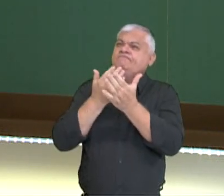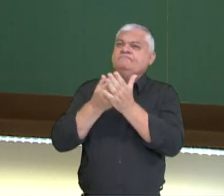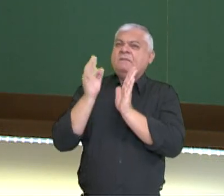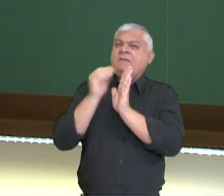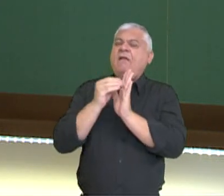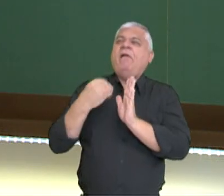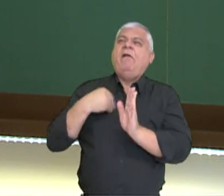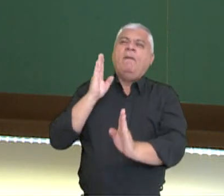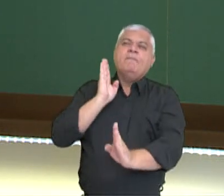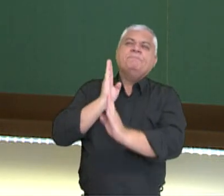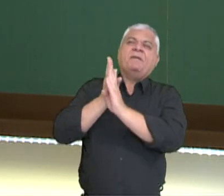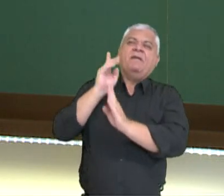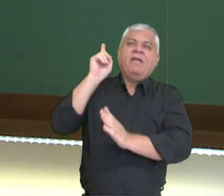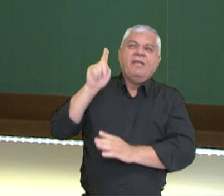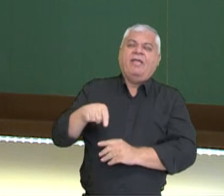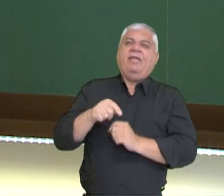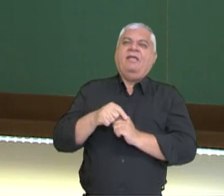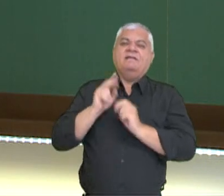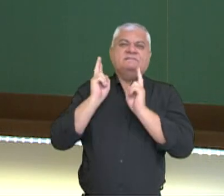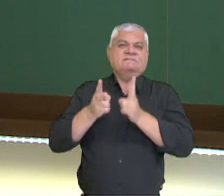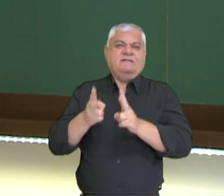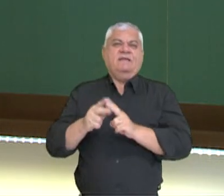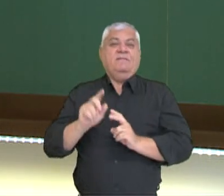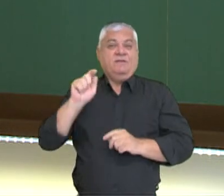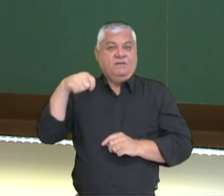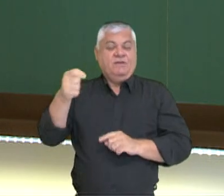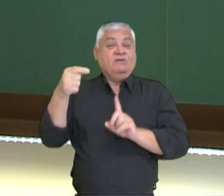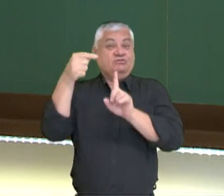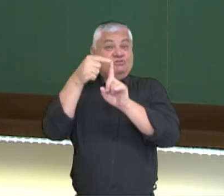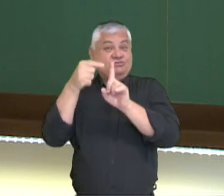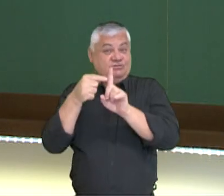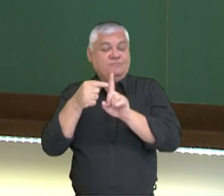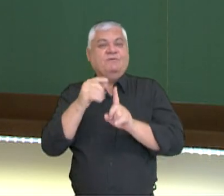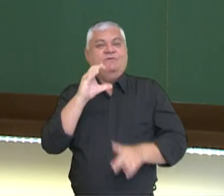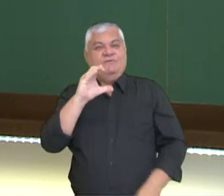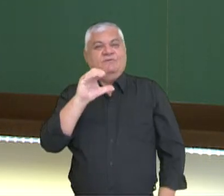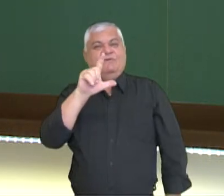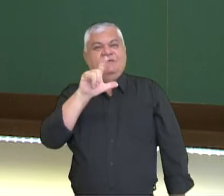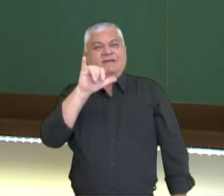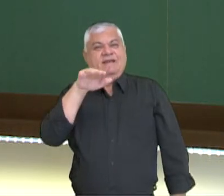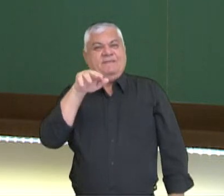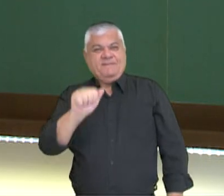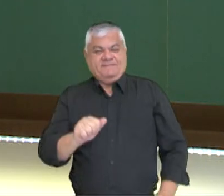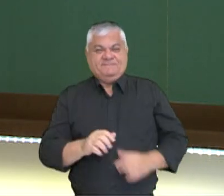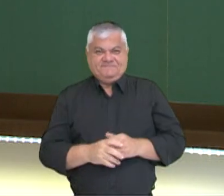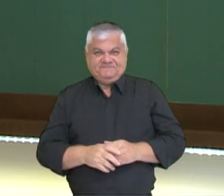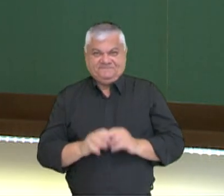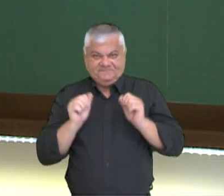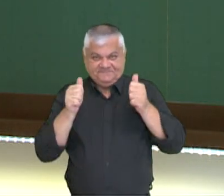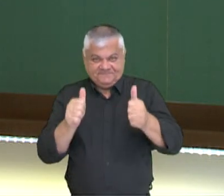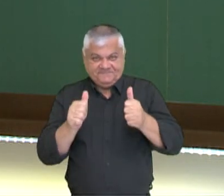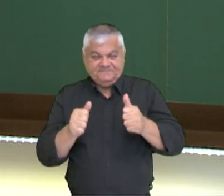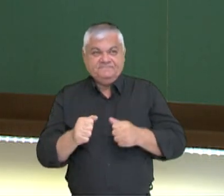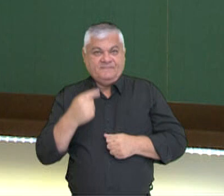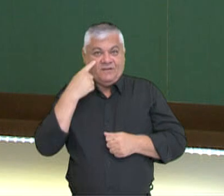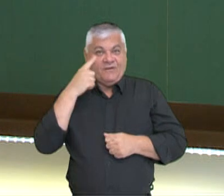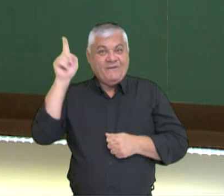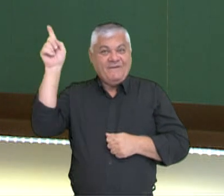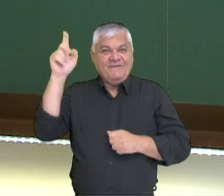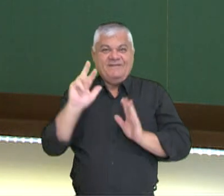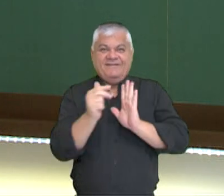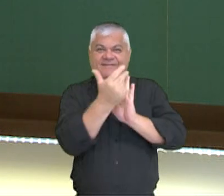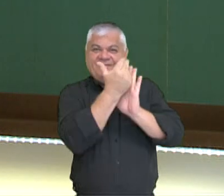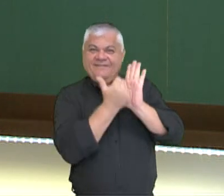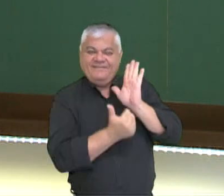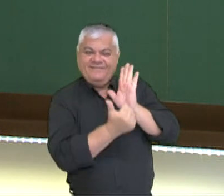foi estabelecido um tipo climático, certo? E os mapas trazem ali as diferenças de quantidade